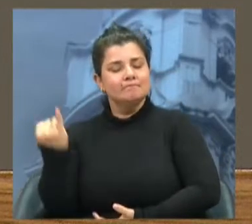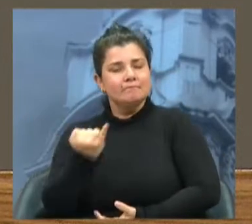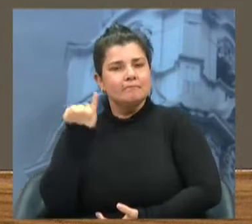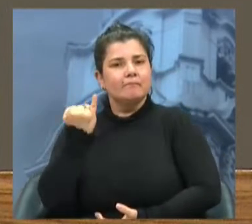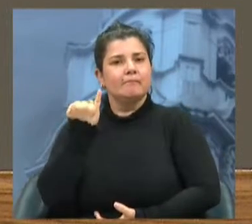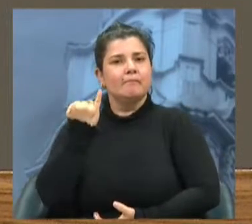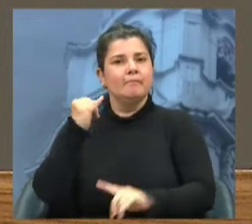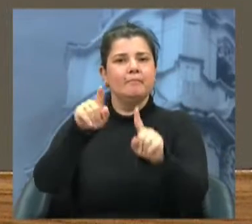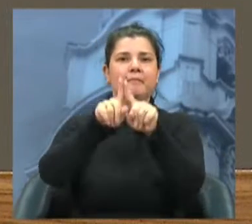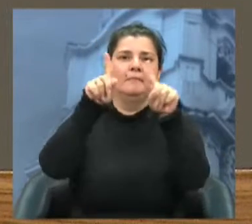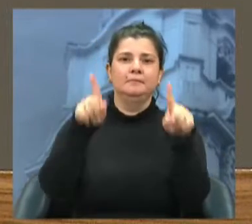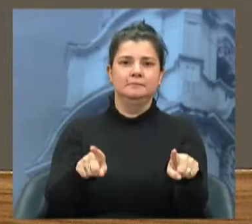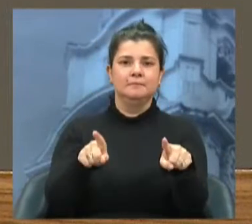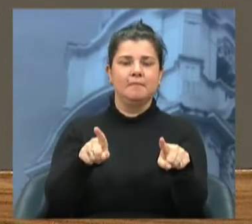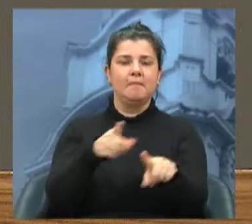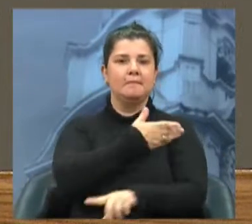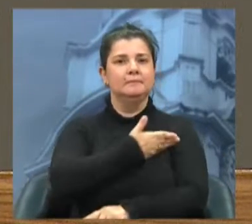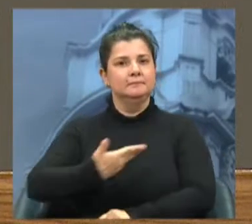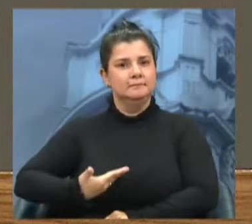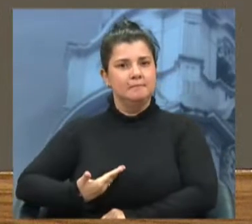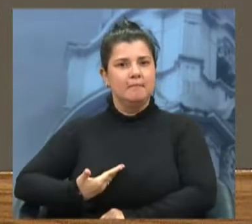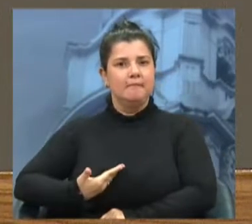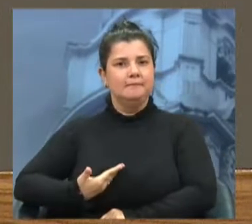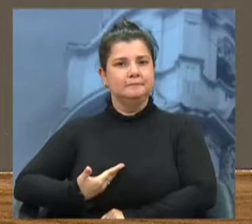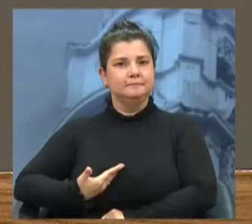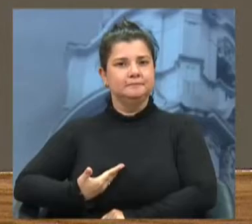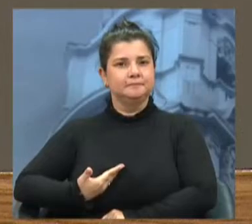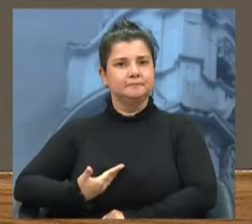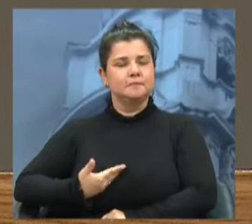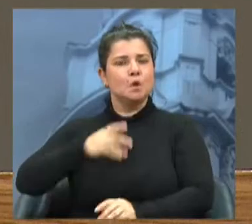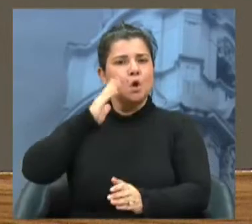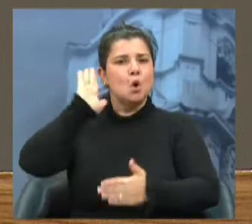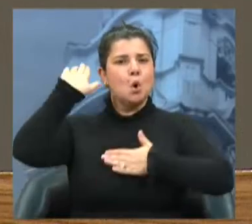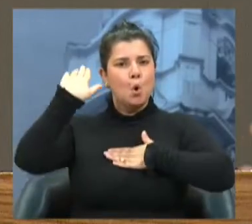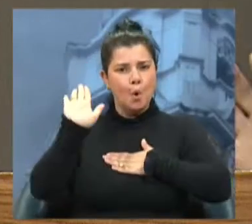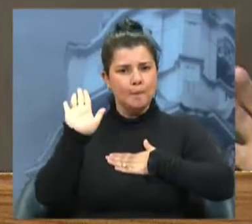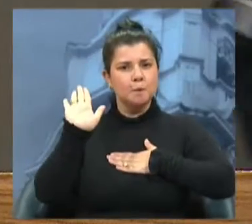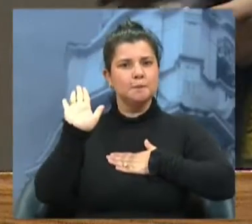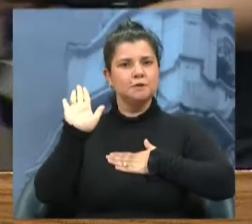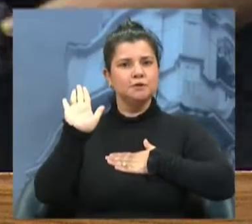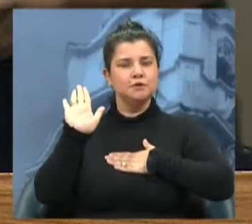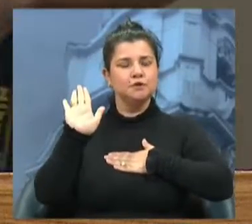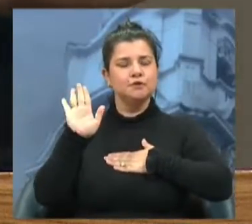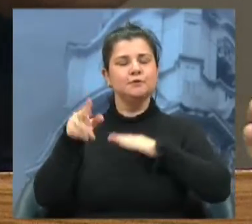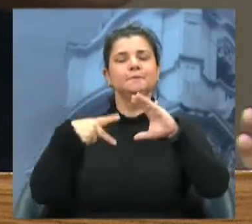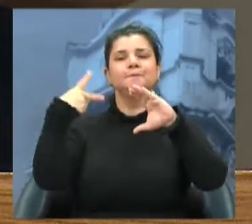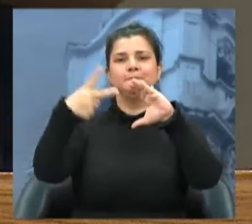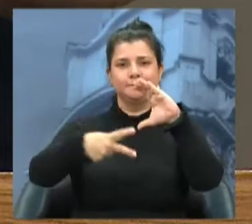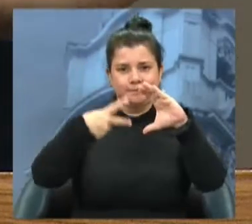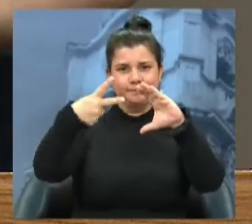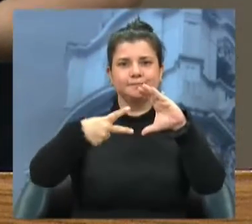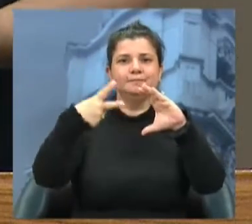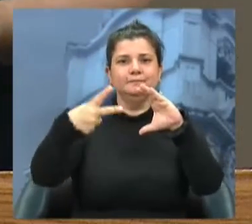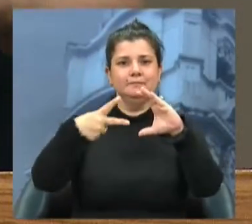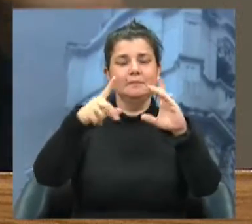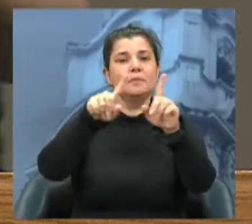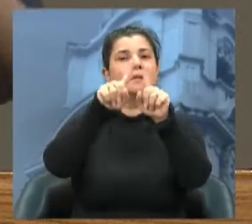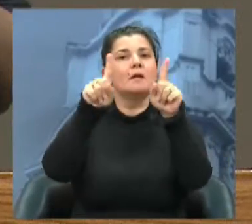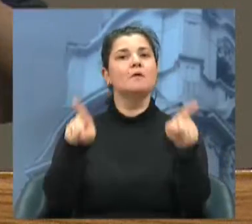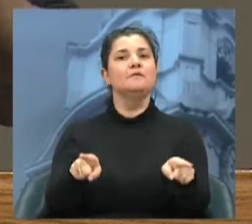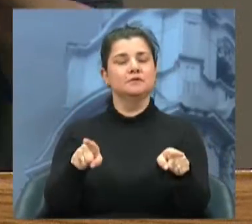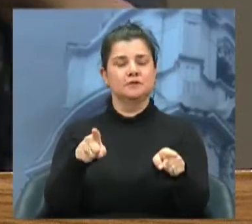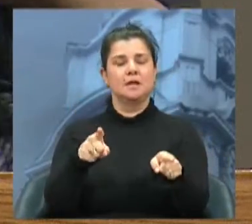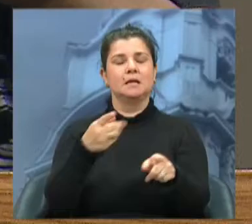do servidor, da importância do servidor comprometido com a casa, com o serviço público.